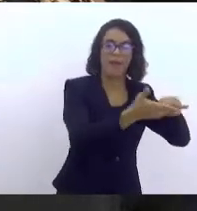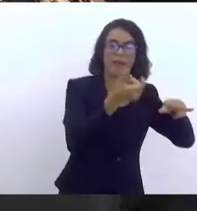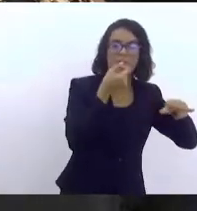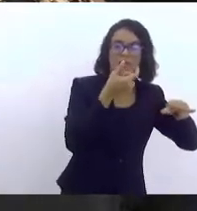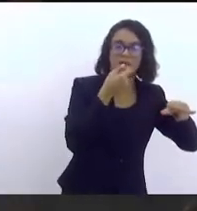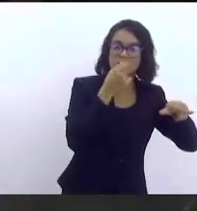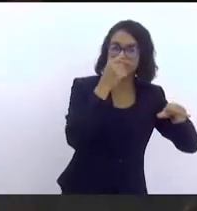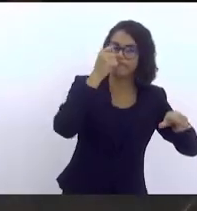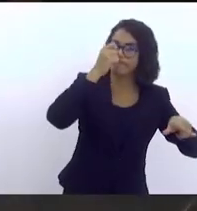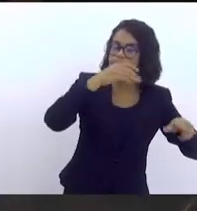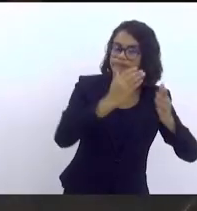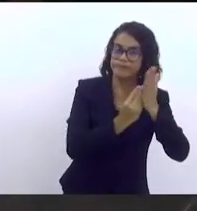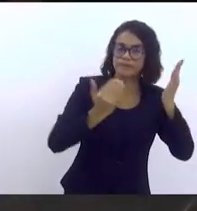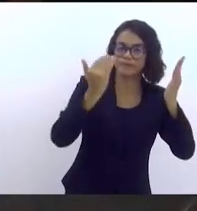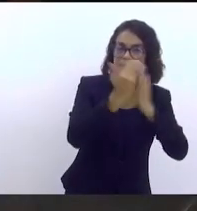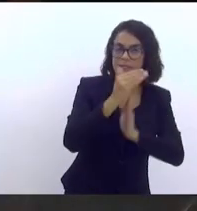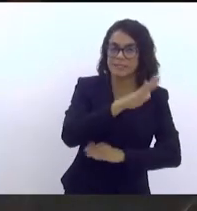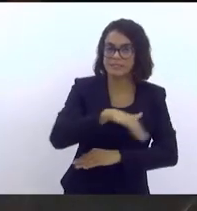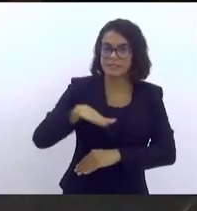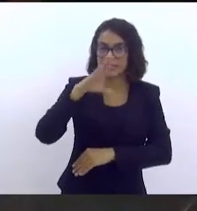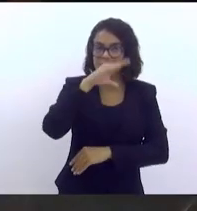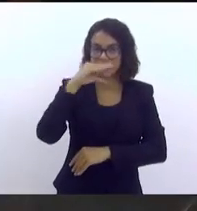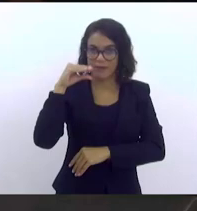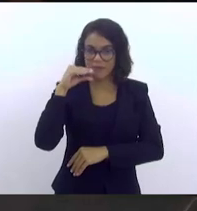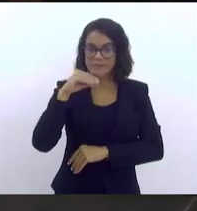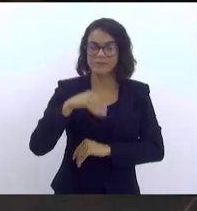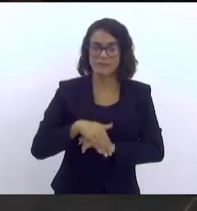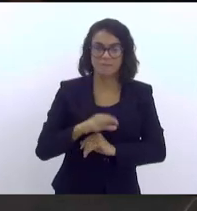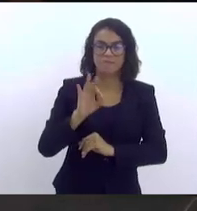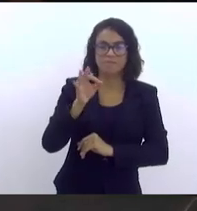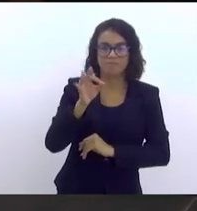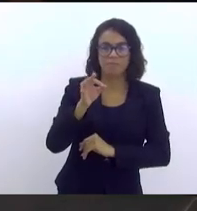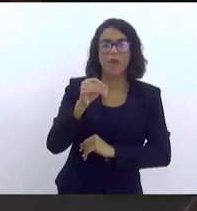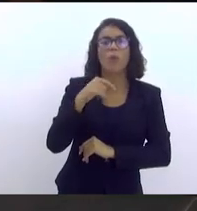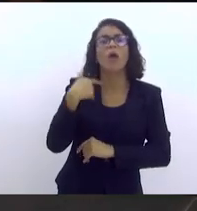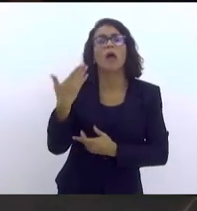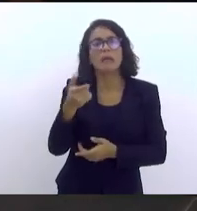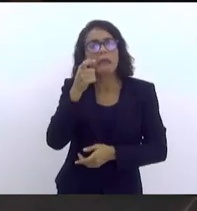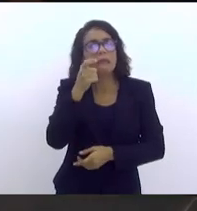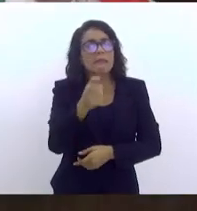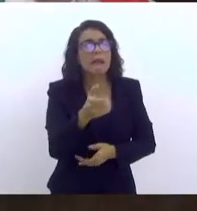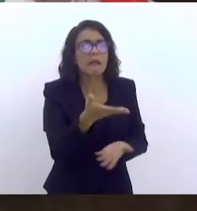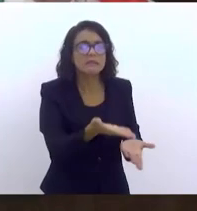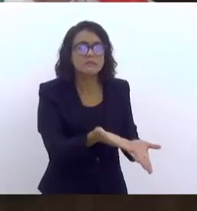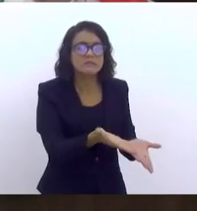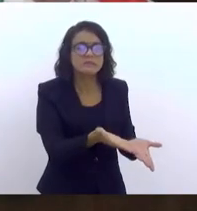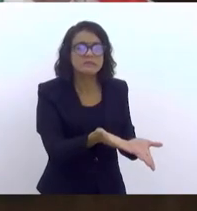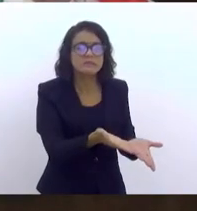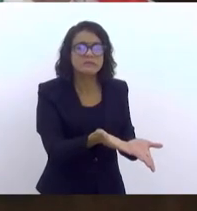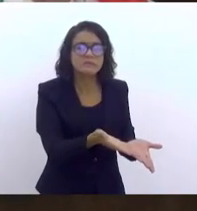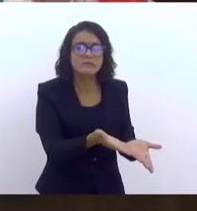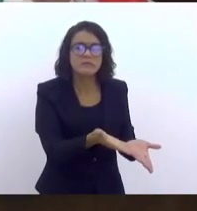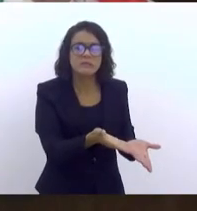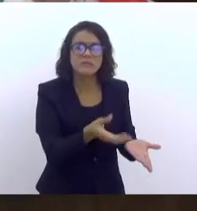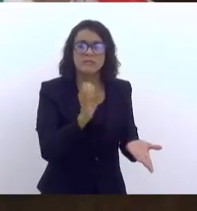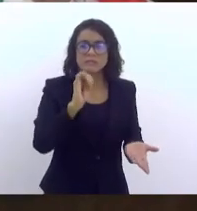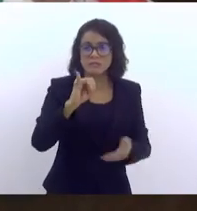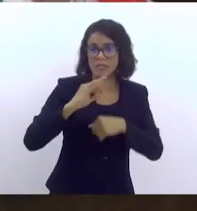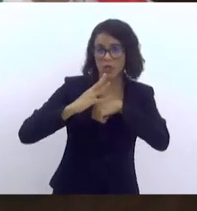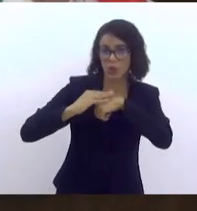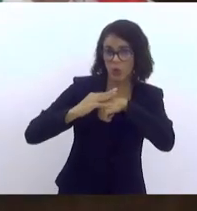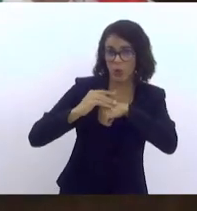abusiva de crianças e adolescentes a quem interessa isso se